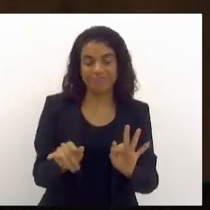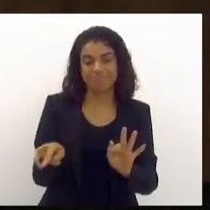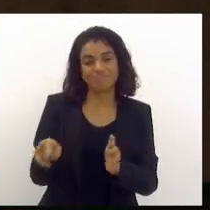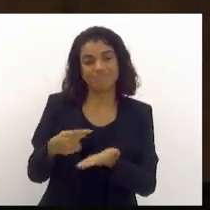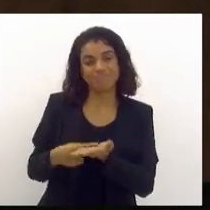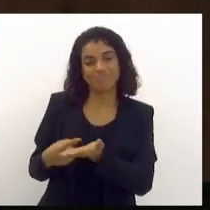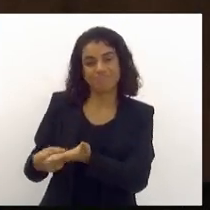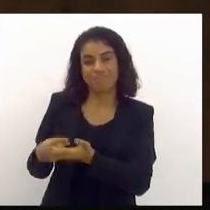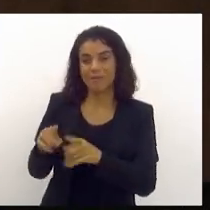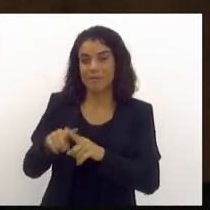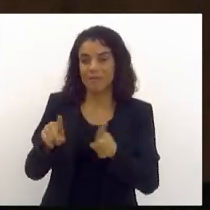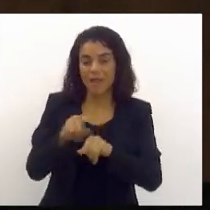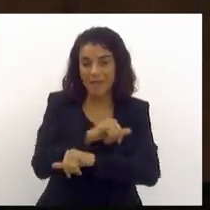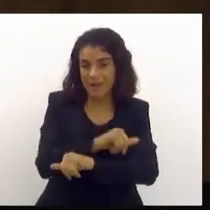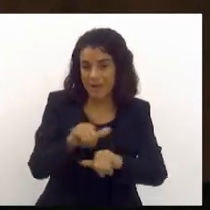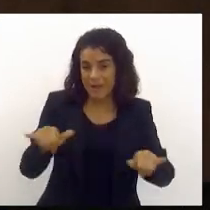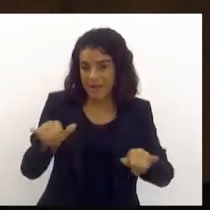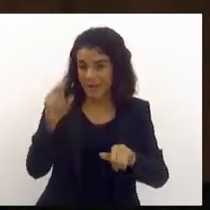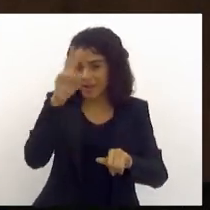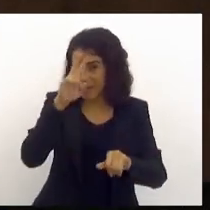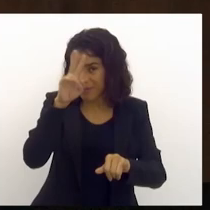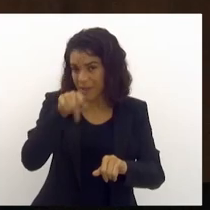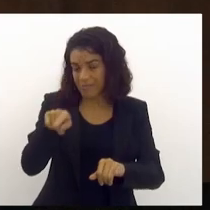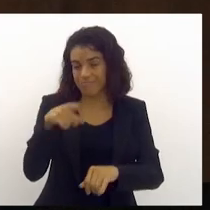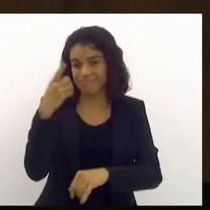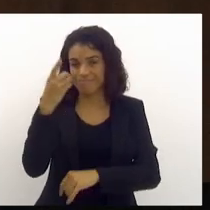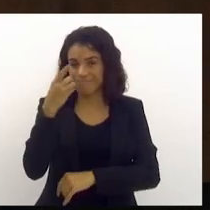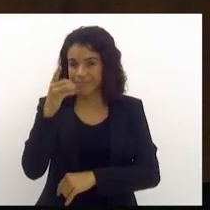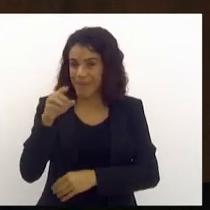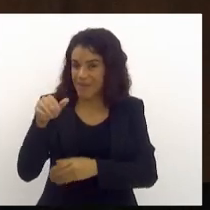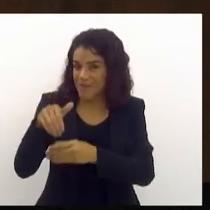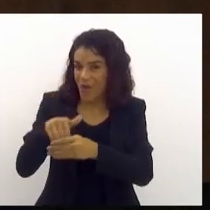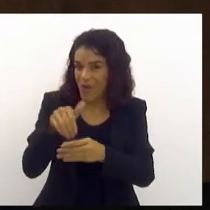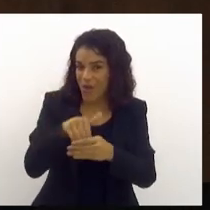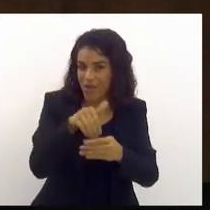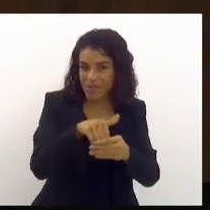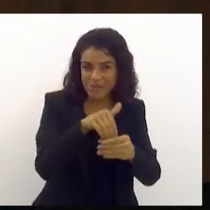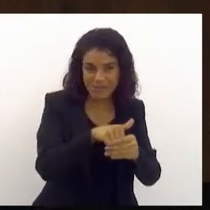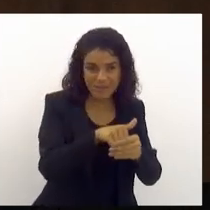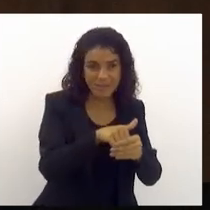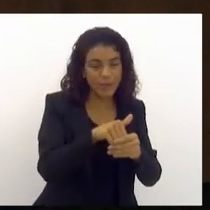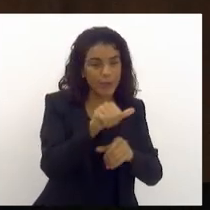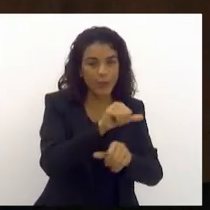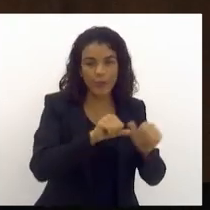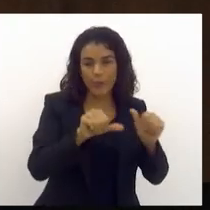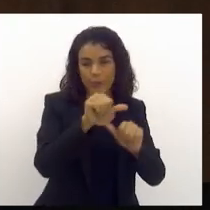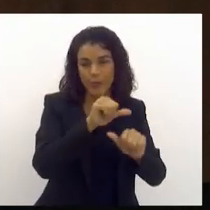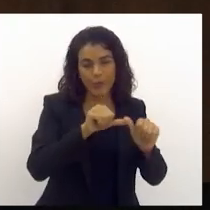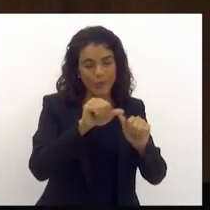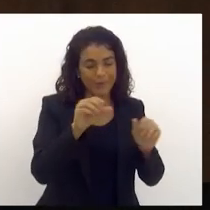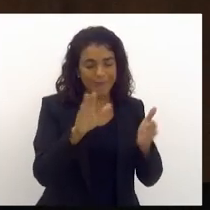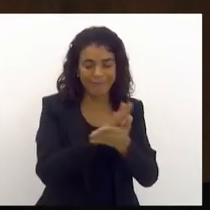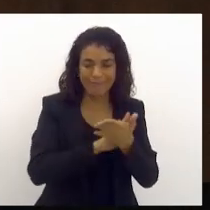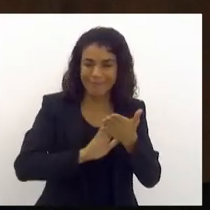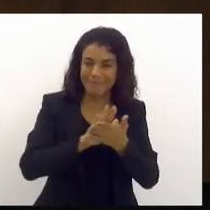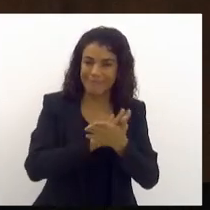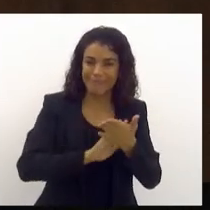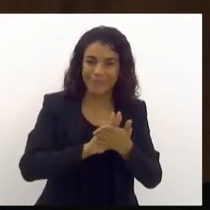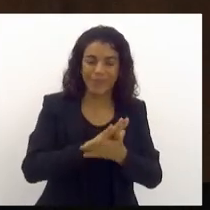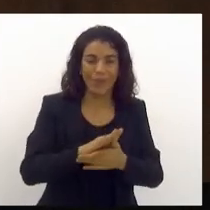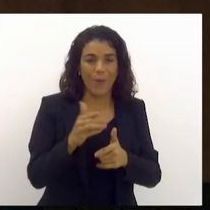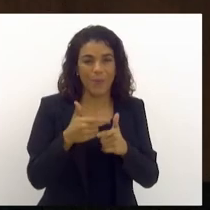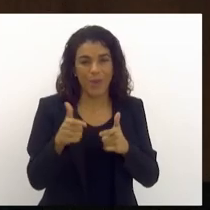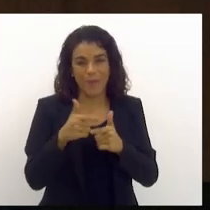mas lembrar os deputados que essa votação não muda uma vírgula o nosso